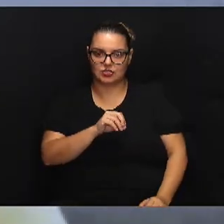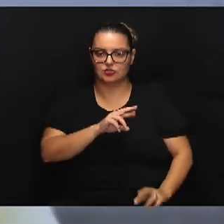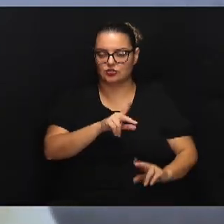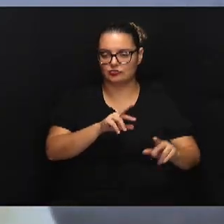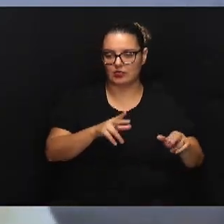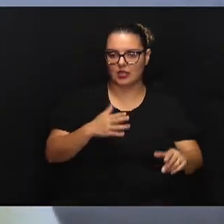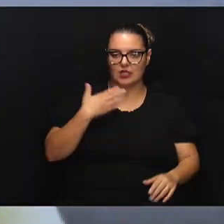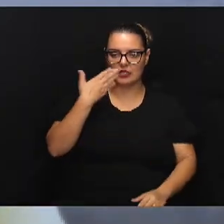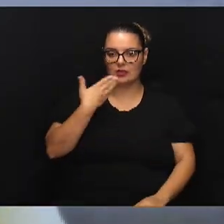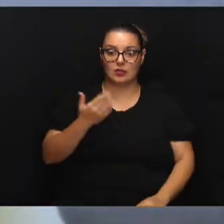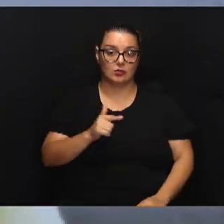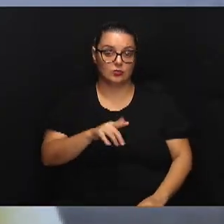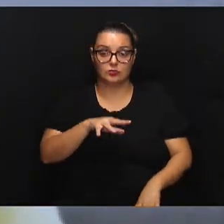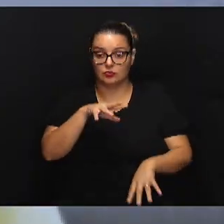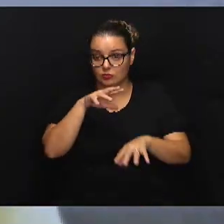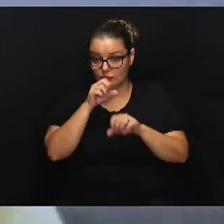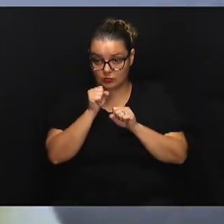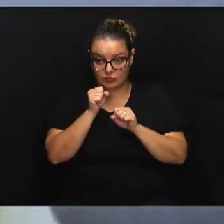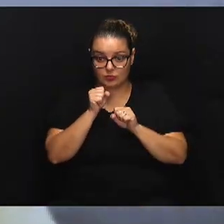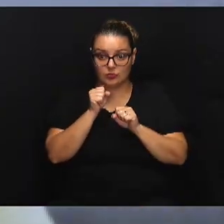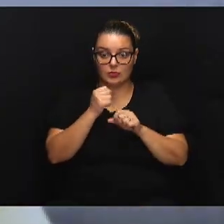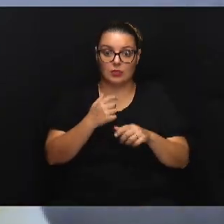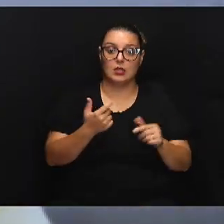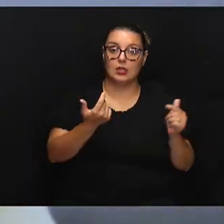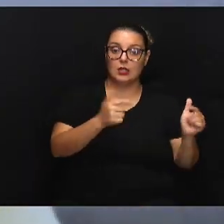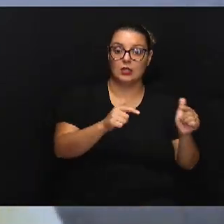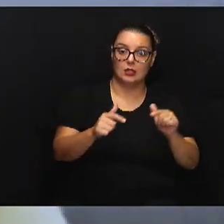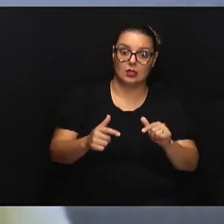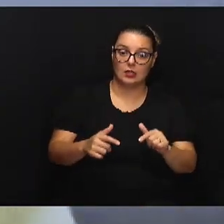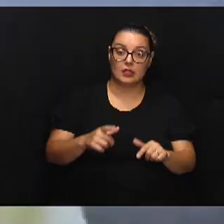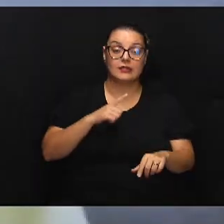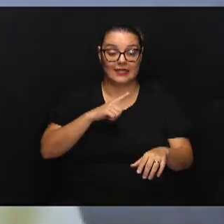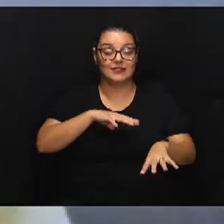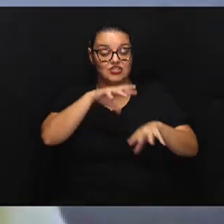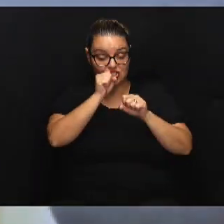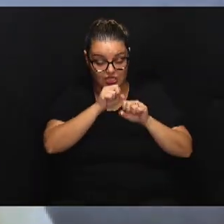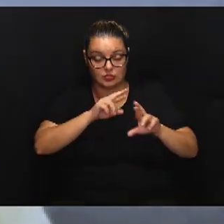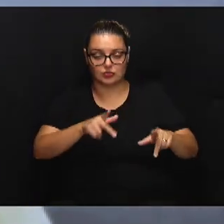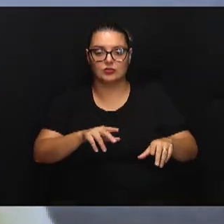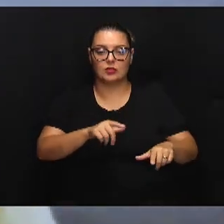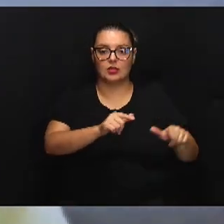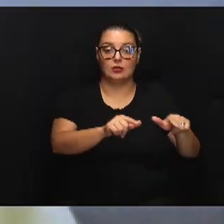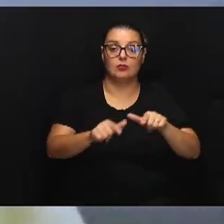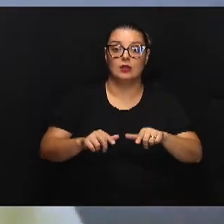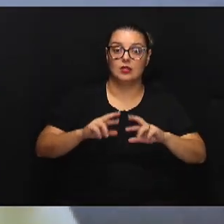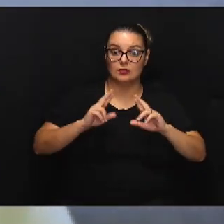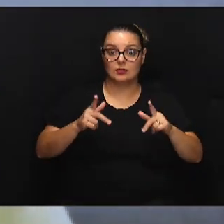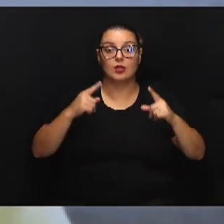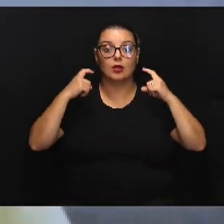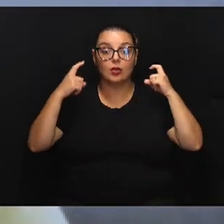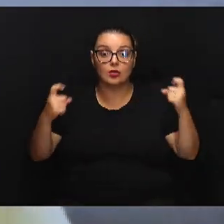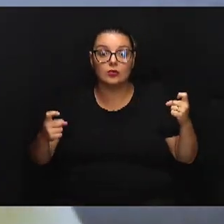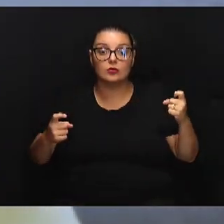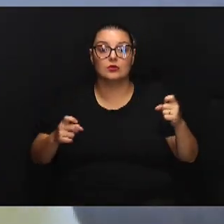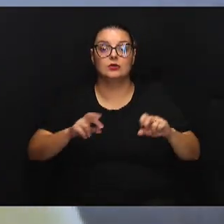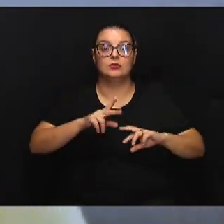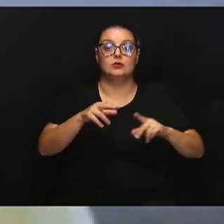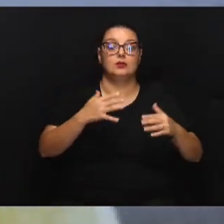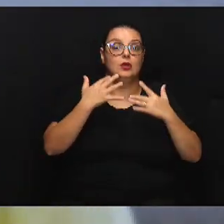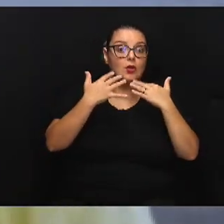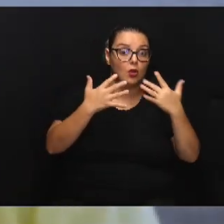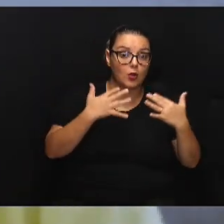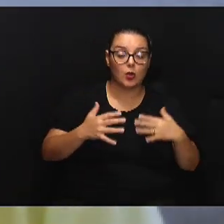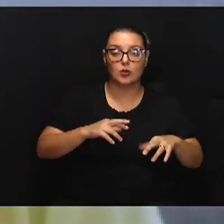tem cheiros, tem espaços diferentes, tem sons diferentes, tem cores diferentes,